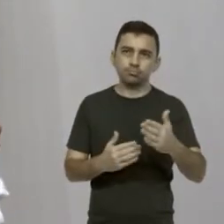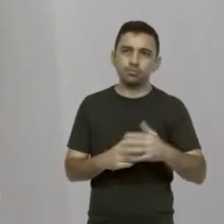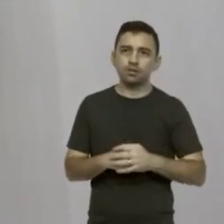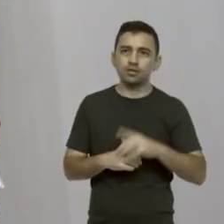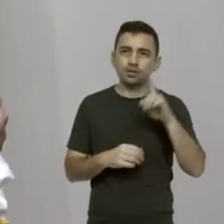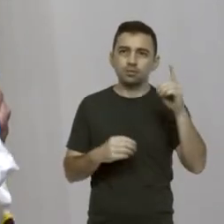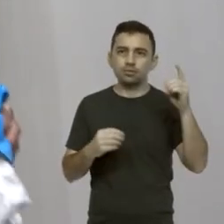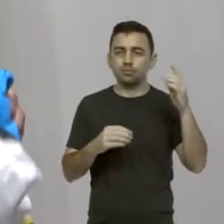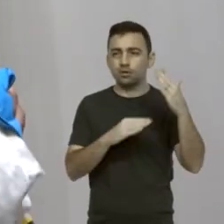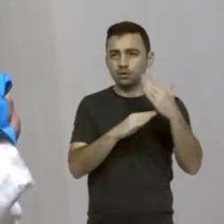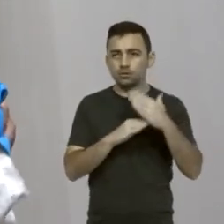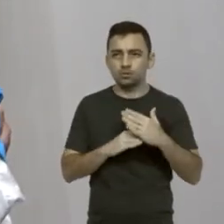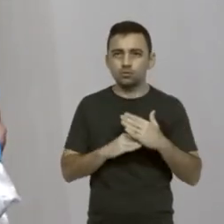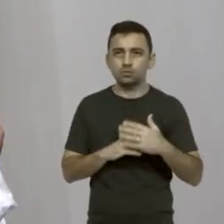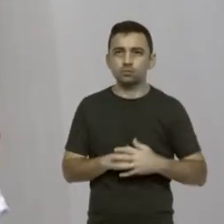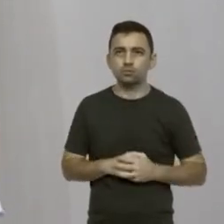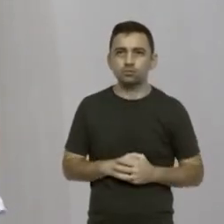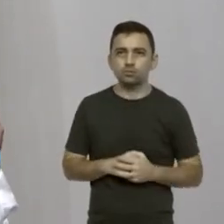direito de sentar.